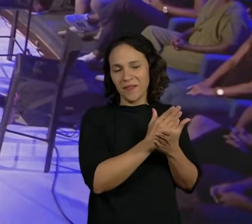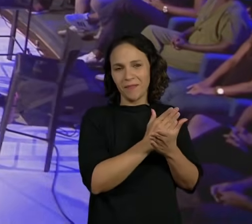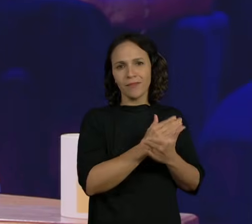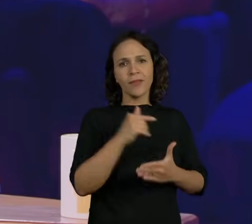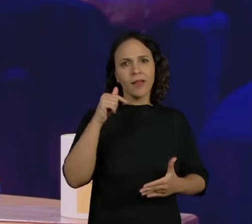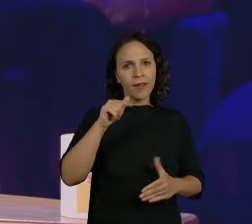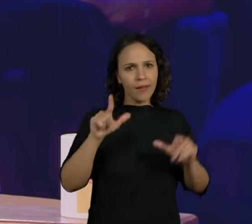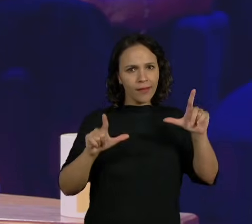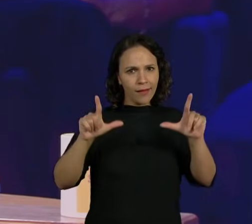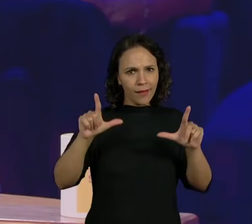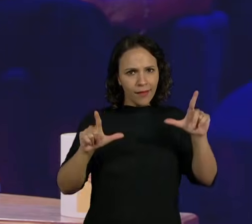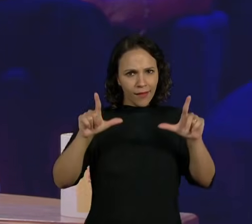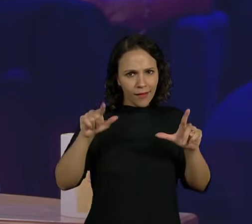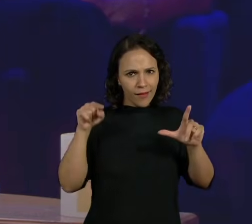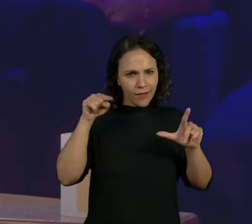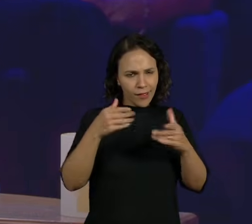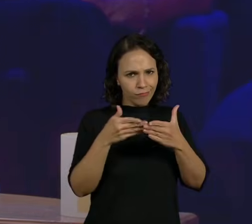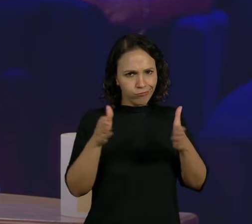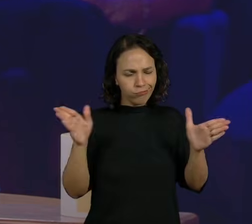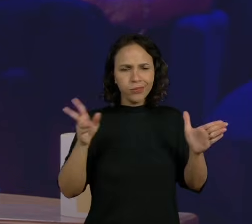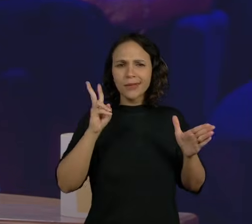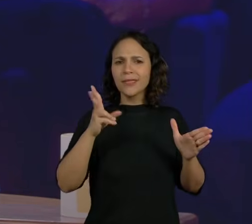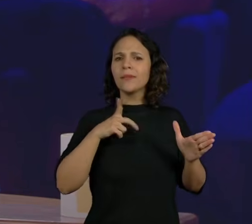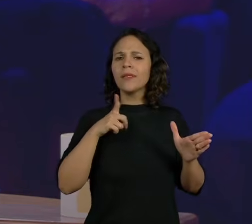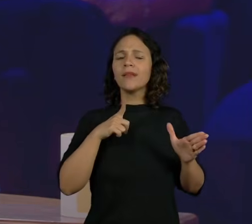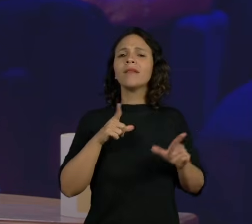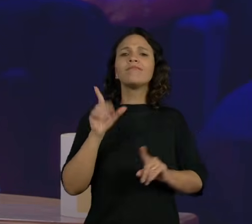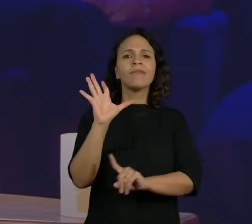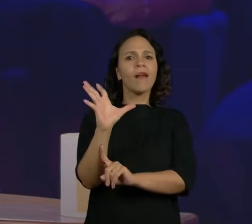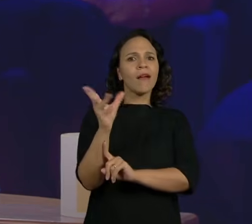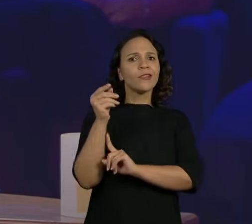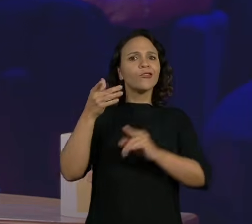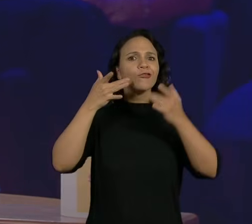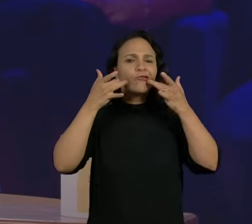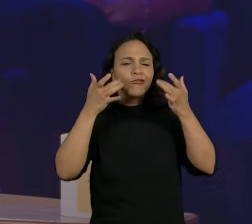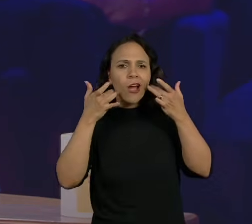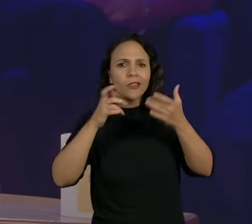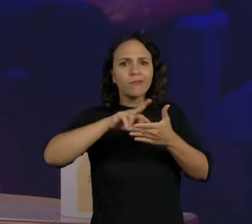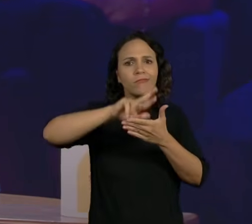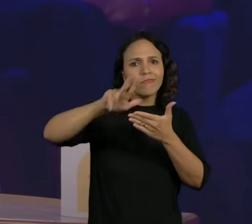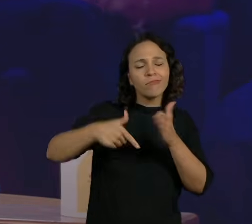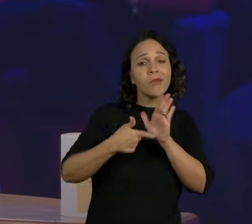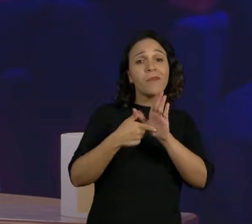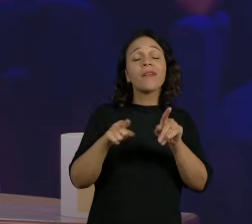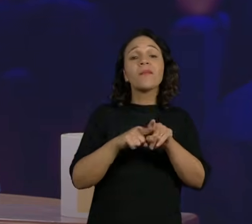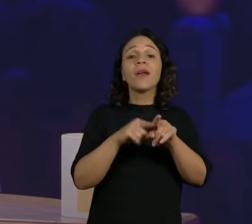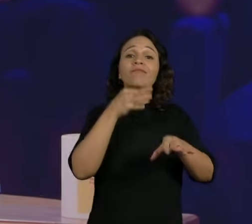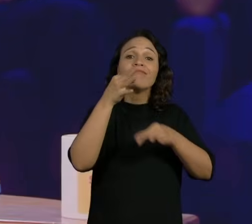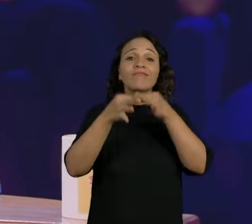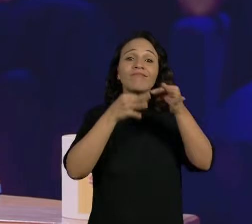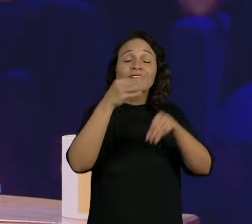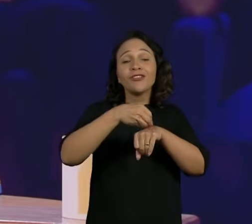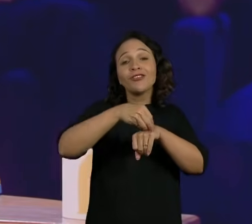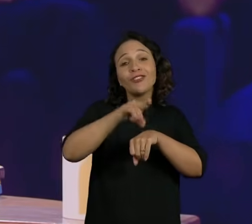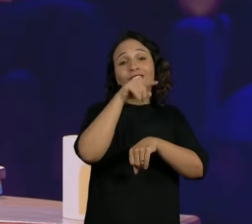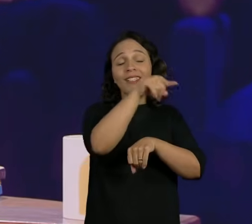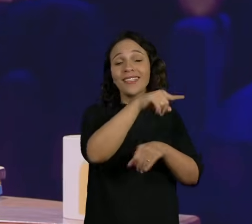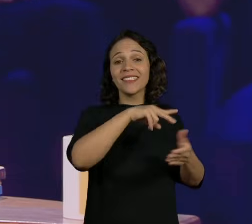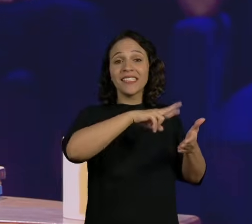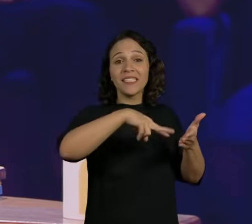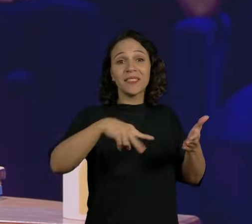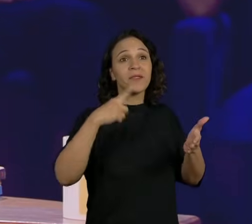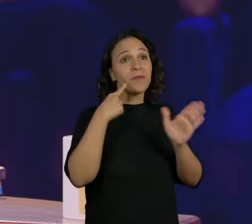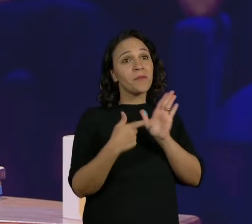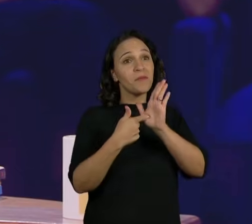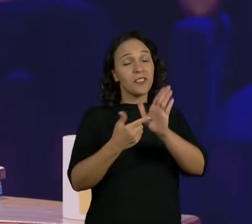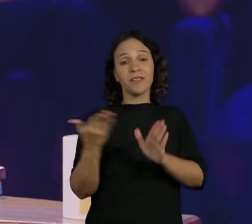programa de televisão brasileira aberta que mais traz artistas de teatro, peças e sugere leituras. Vou mostrar um dos livros aqui